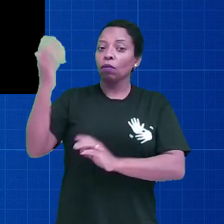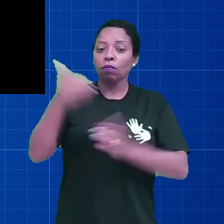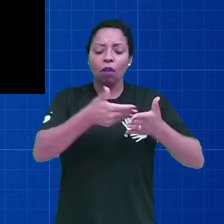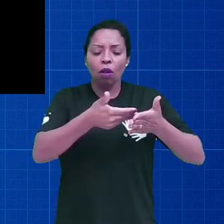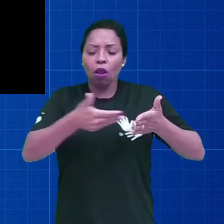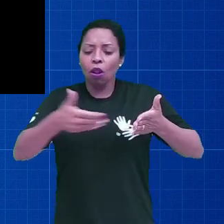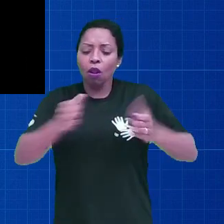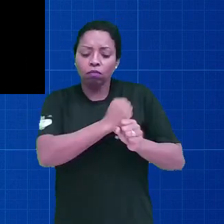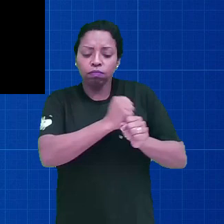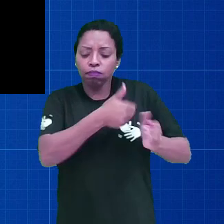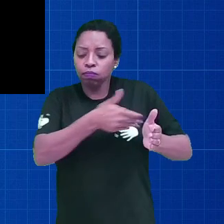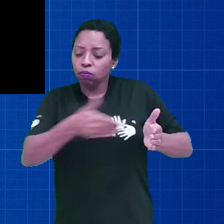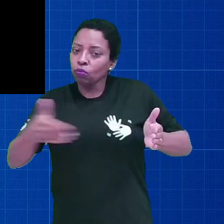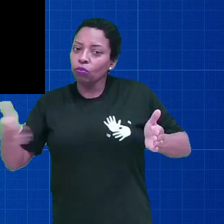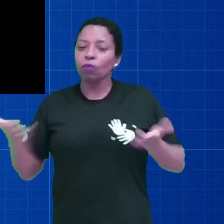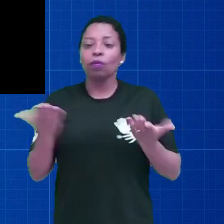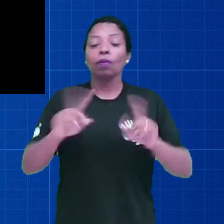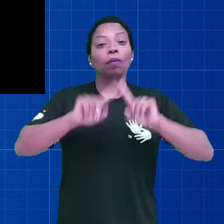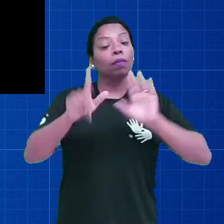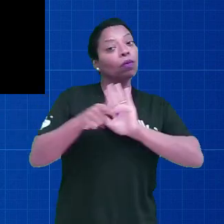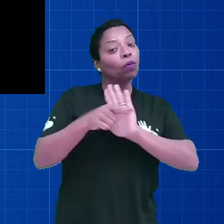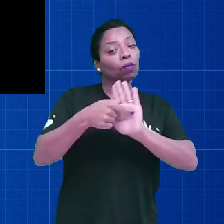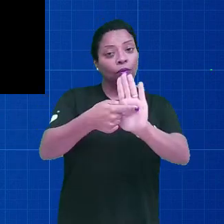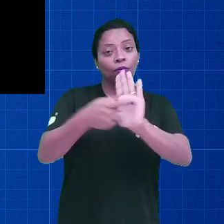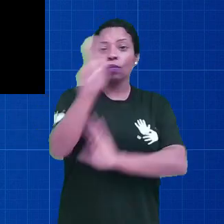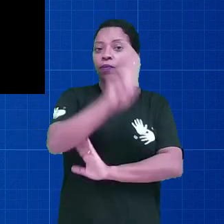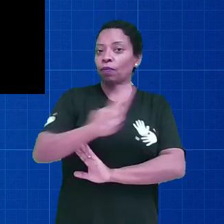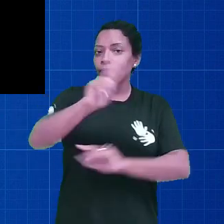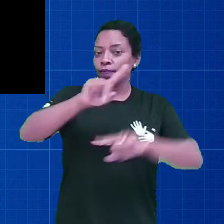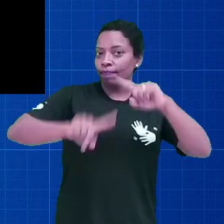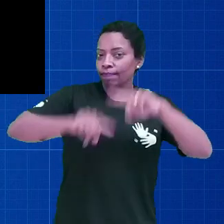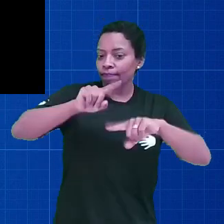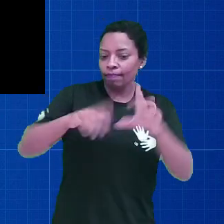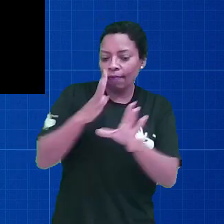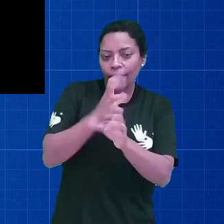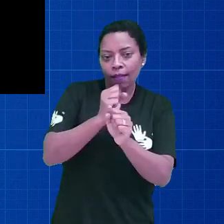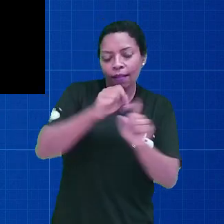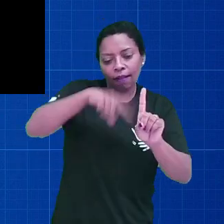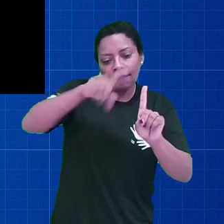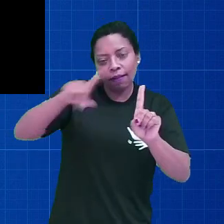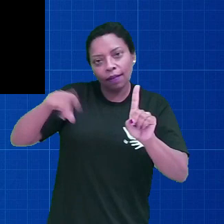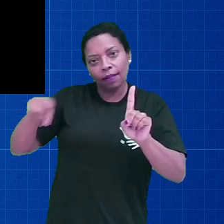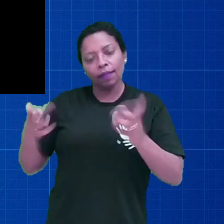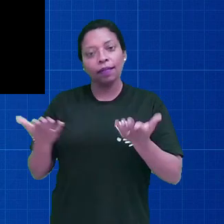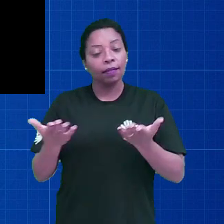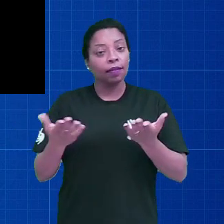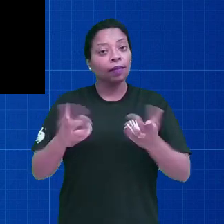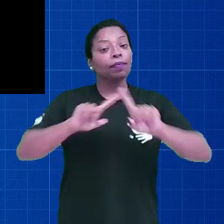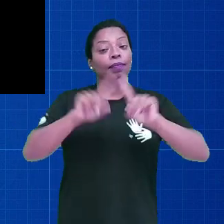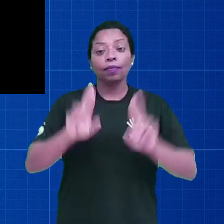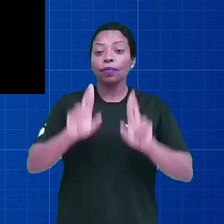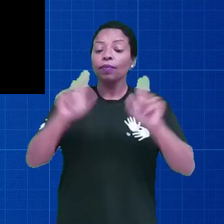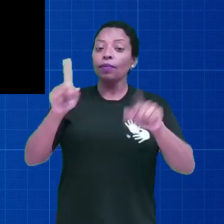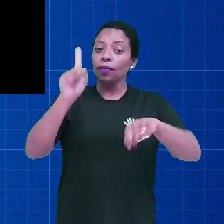período. E, para isso, usa bastante algumas ferramentas da estatística. Diferentemente da